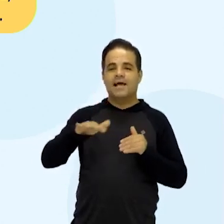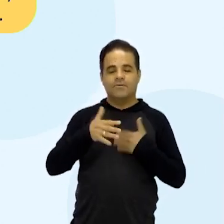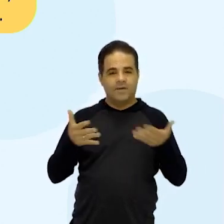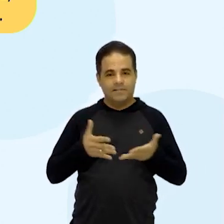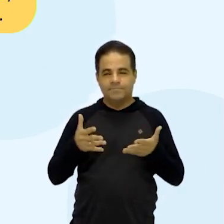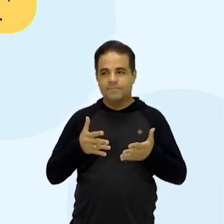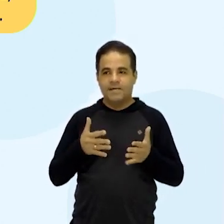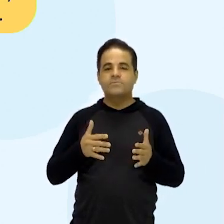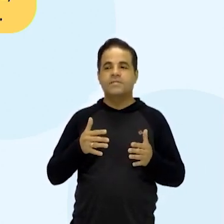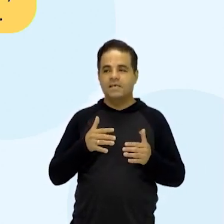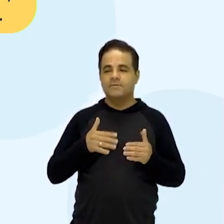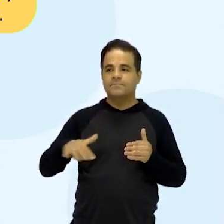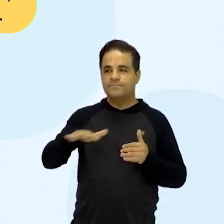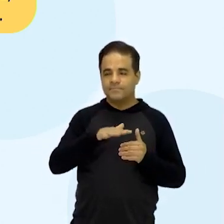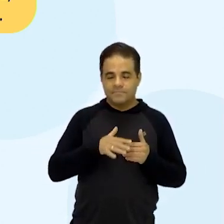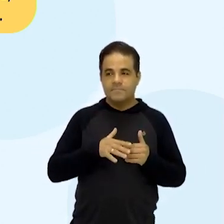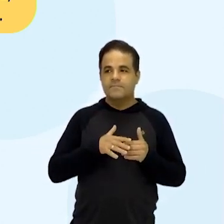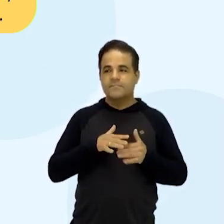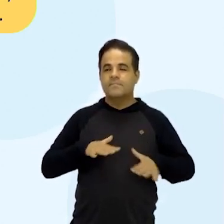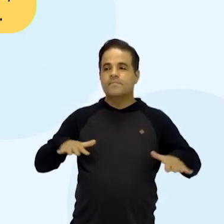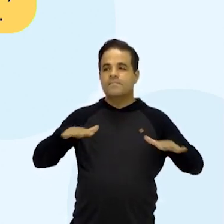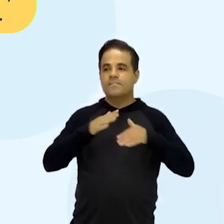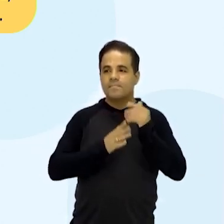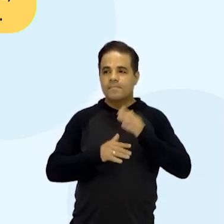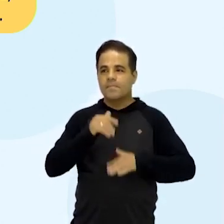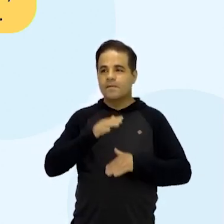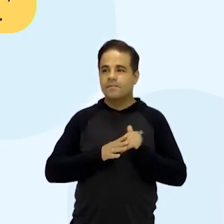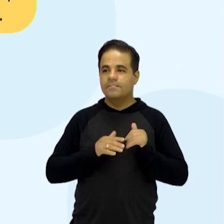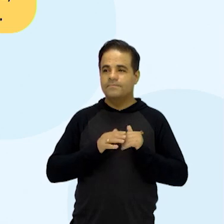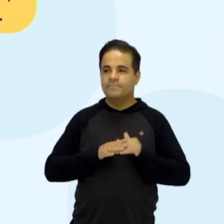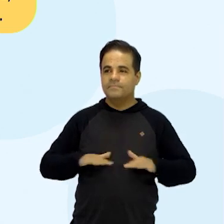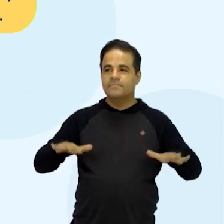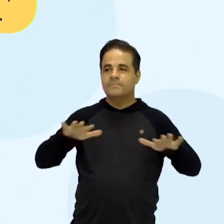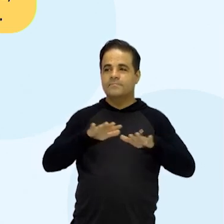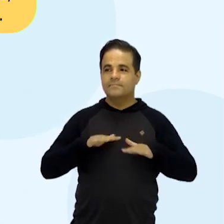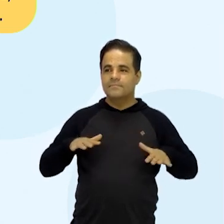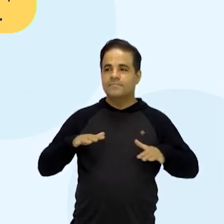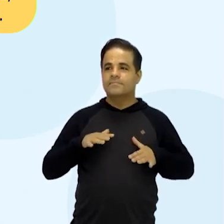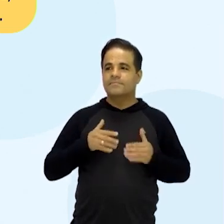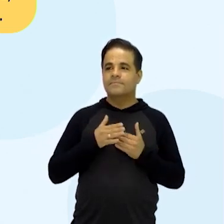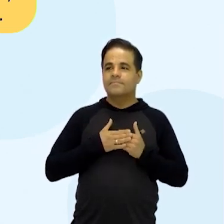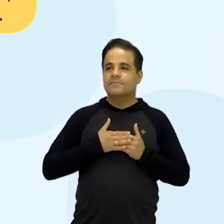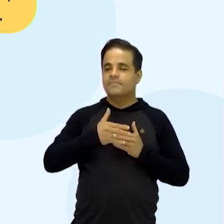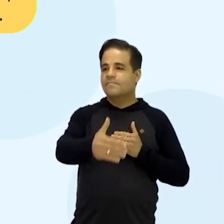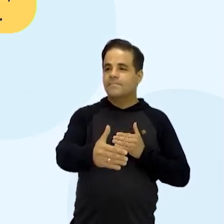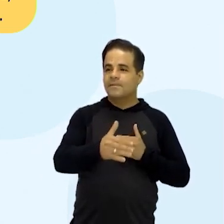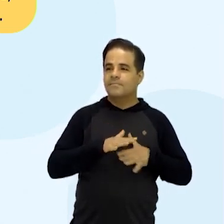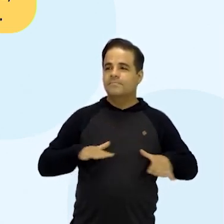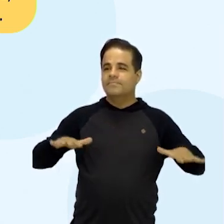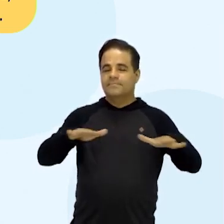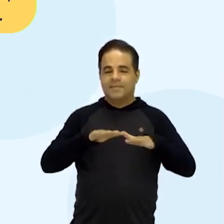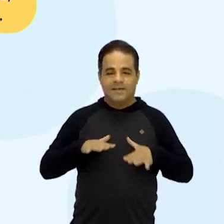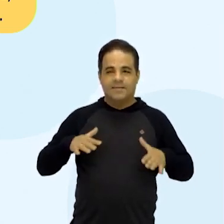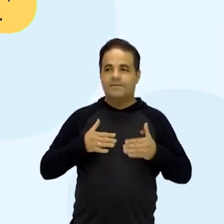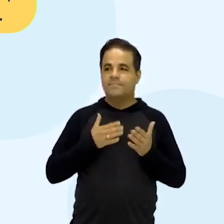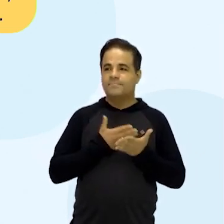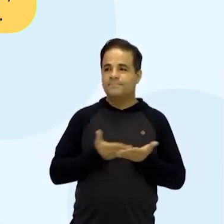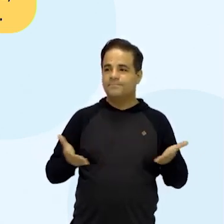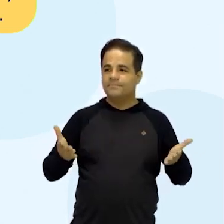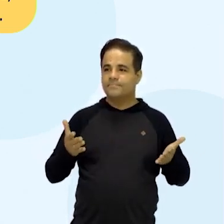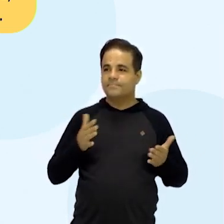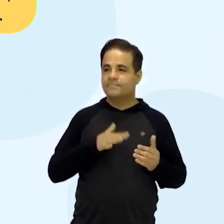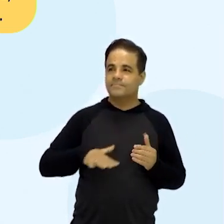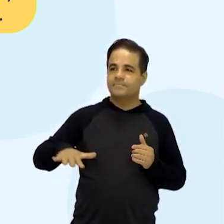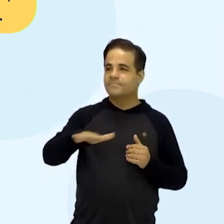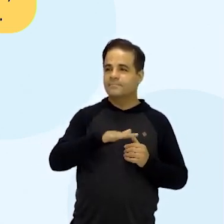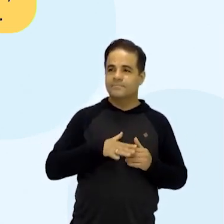toma cuidado com essa palavrinha aí. Ela aparece em tudo quanto é texto. Principalmente no Enem. Vira e mexe, ela está lá para a gente. Que é